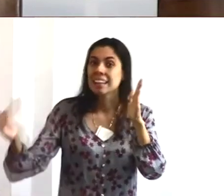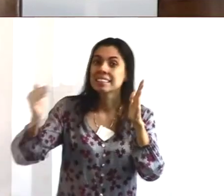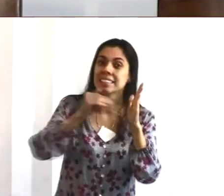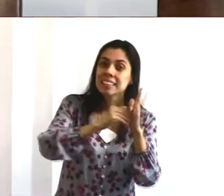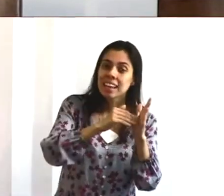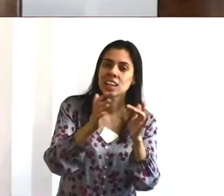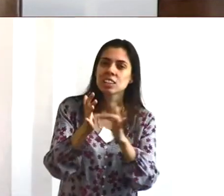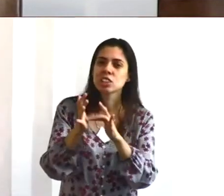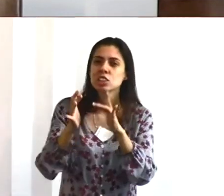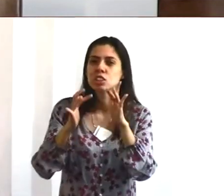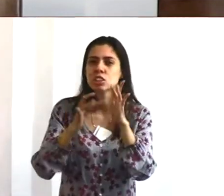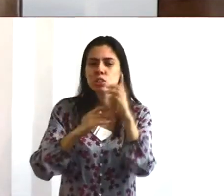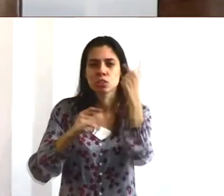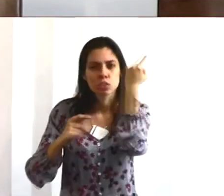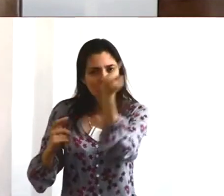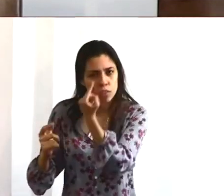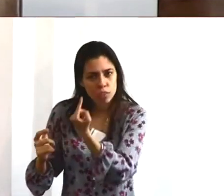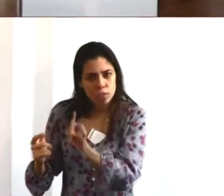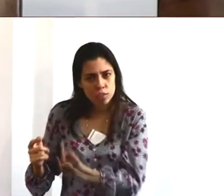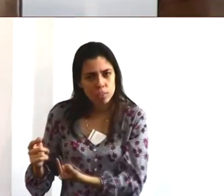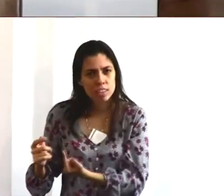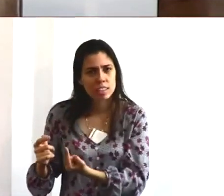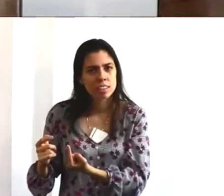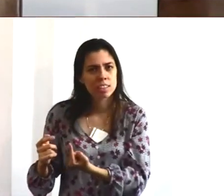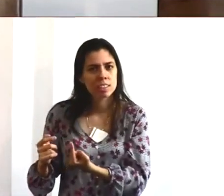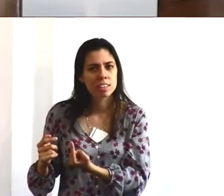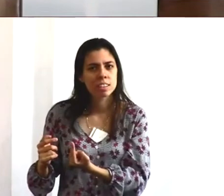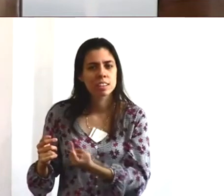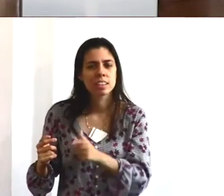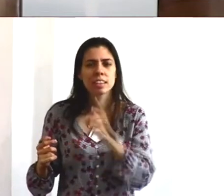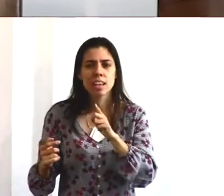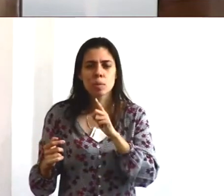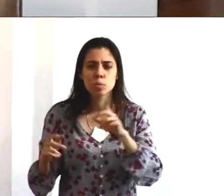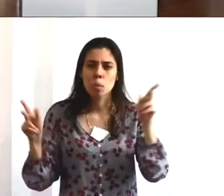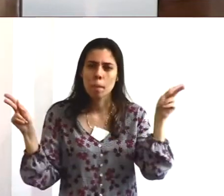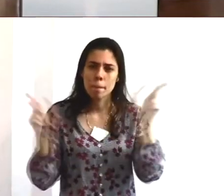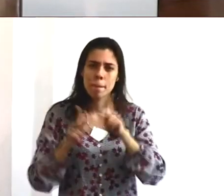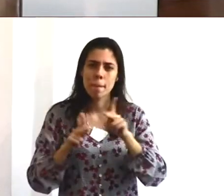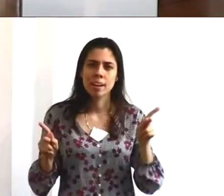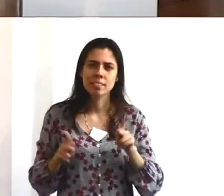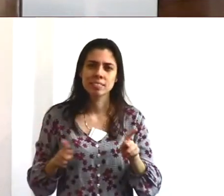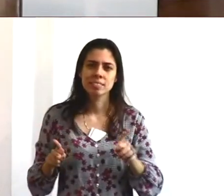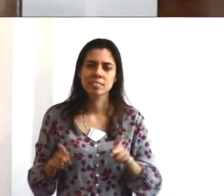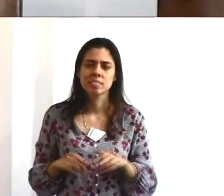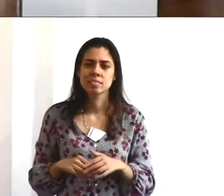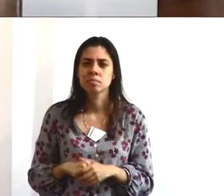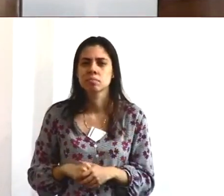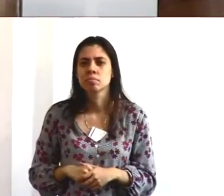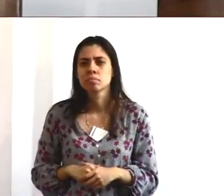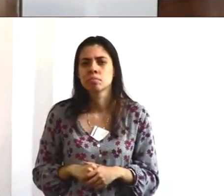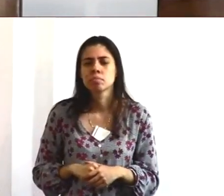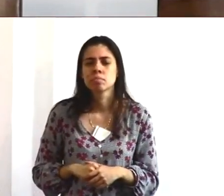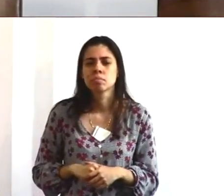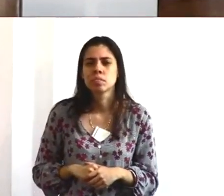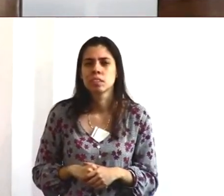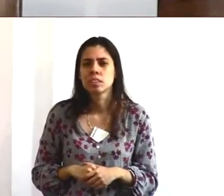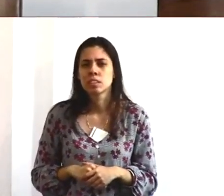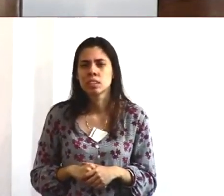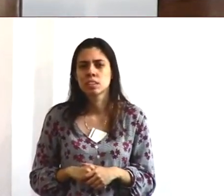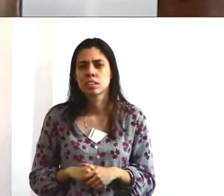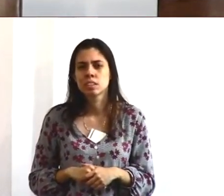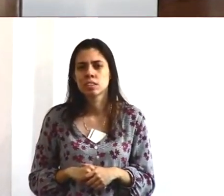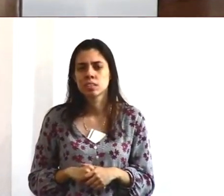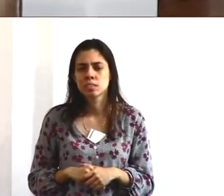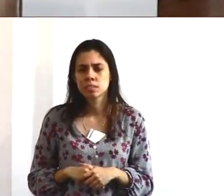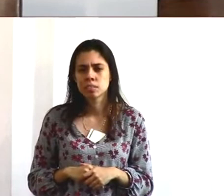Jesus. E Ele mostra como Ele faz com os inimigos. E Ele, seguindo a ideia do contexto do rei Josafá,